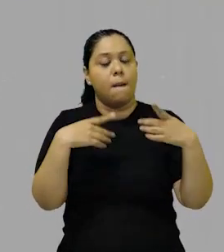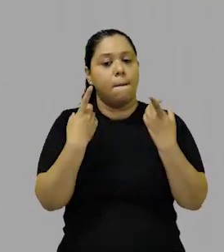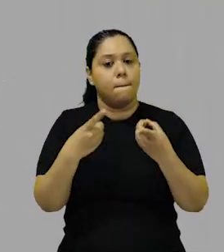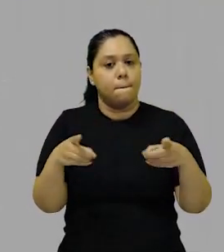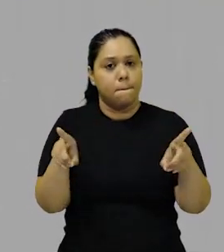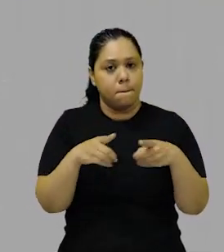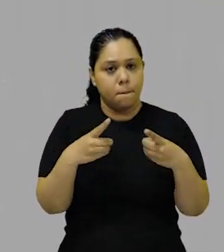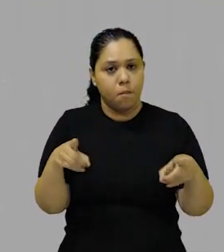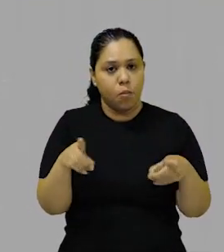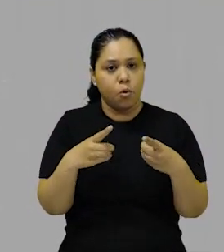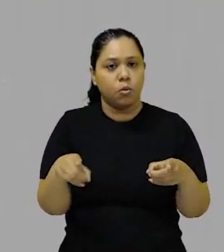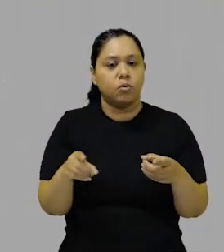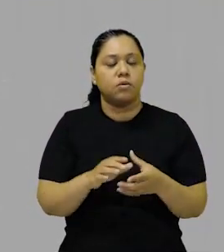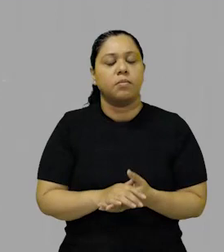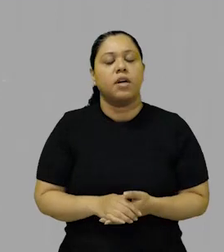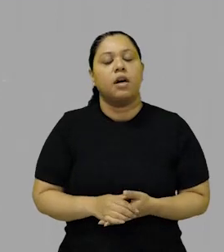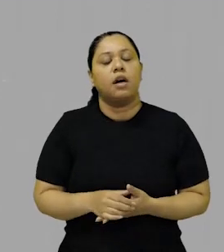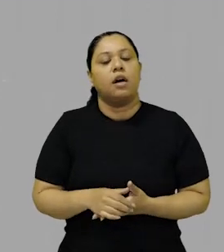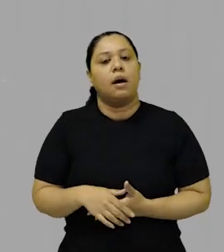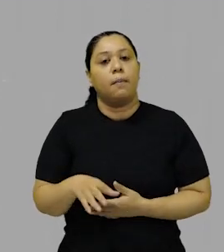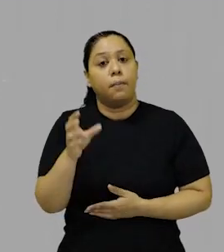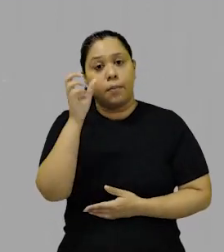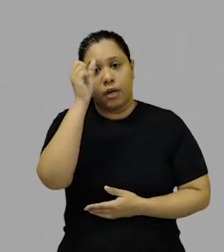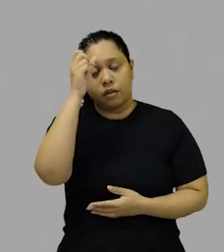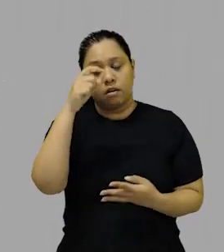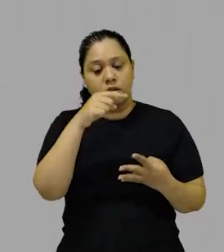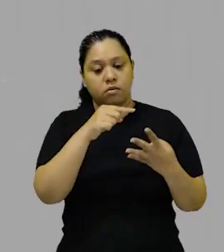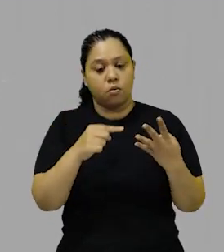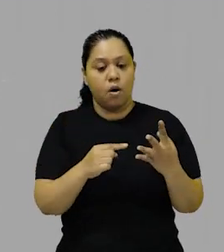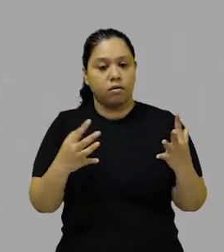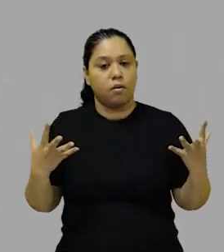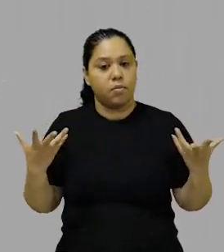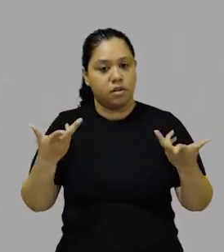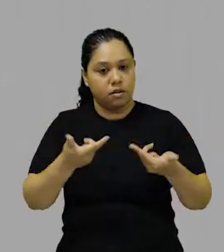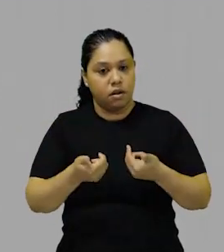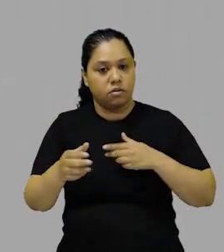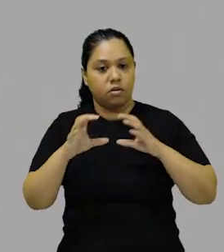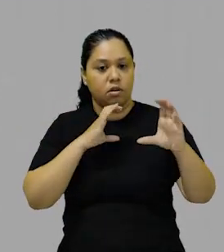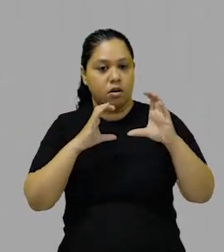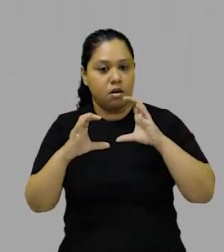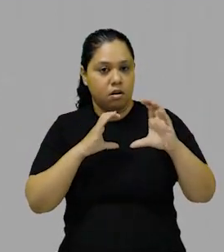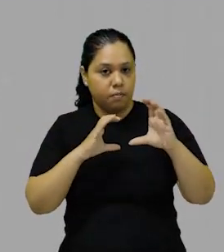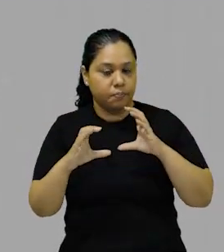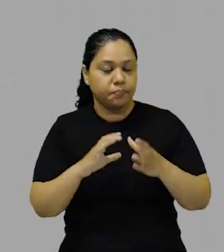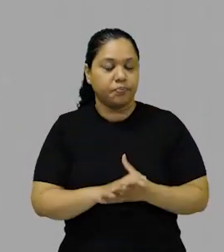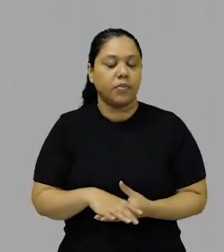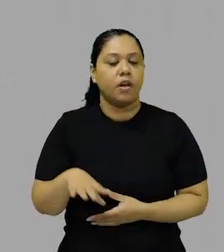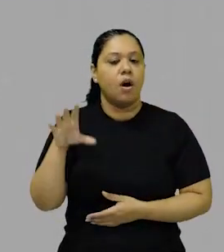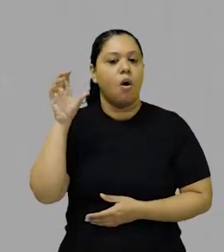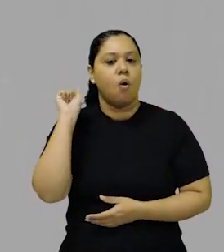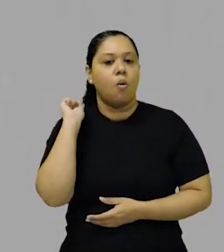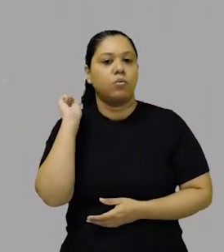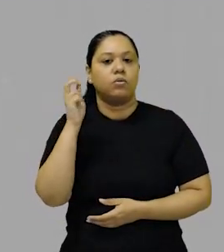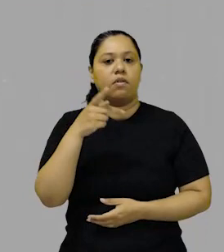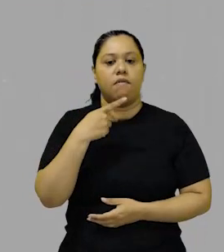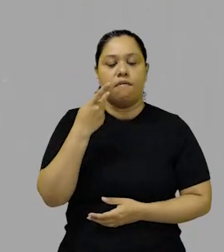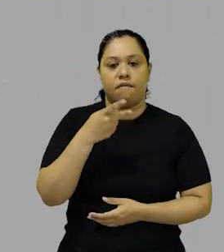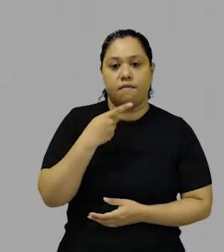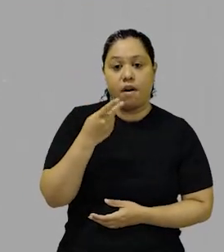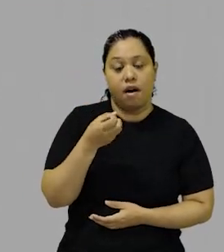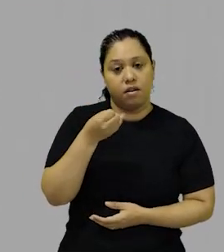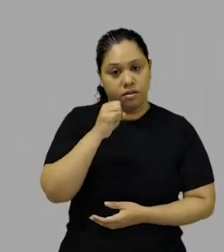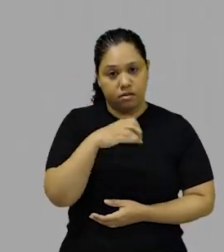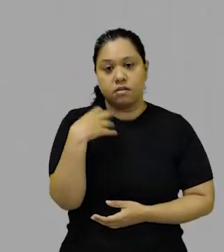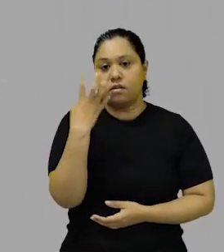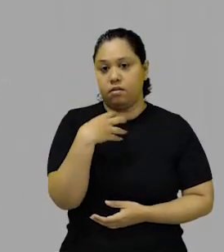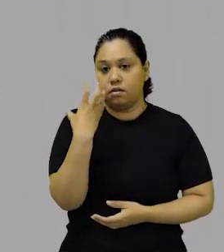as 4 habilidades comunicativas, porque isso vai permitir que você ouça, que você fale, se você for cantar,